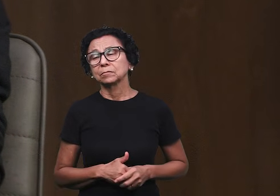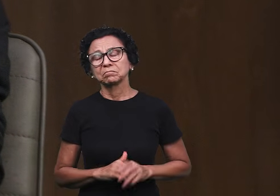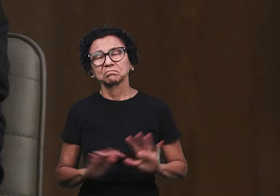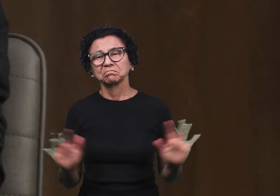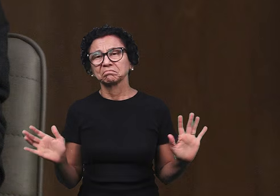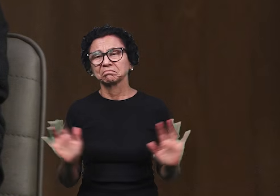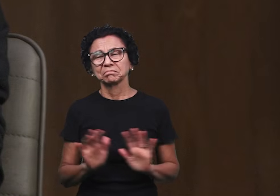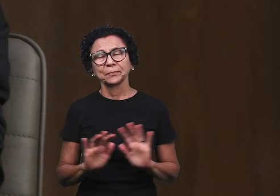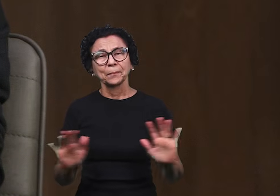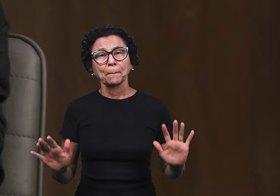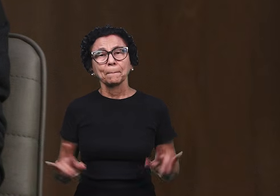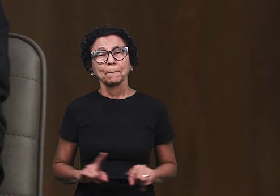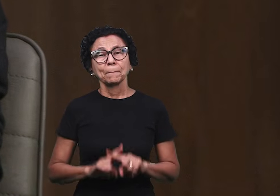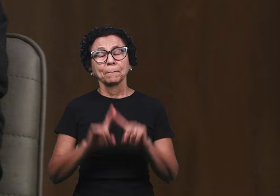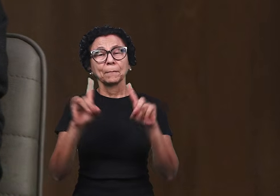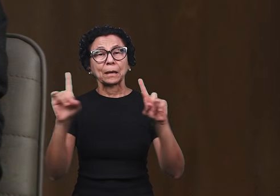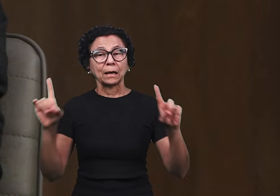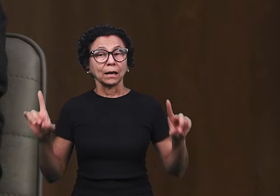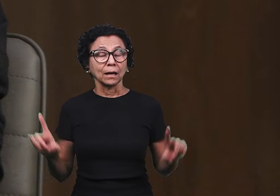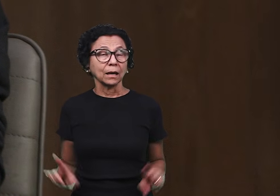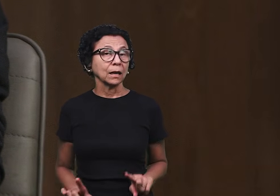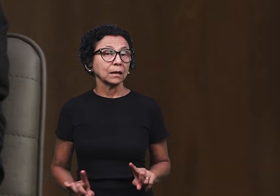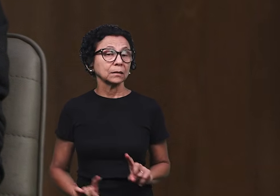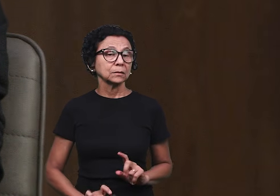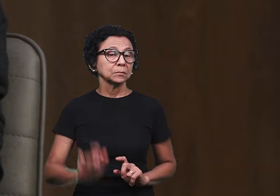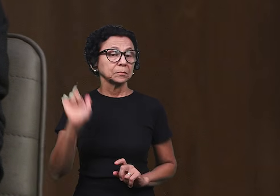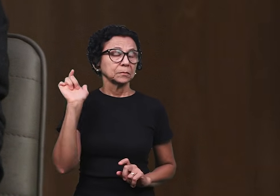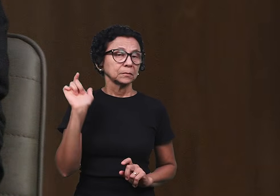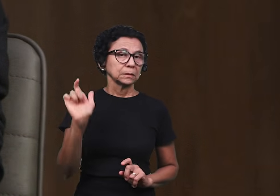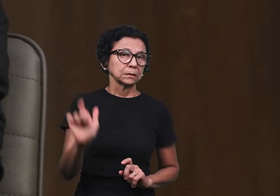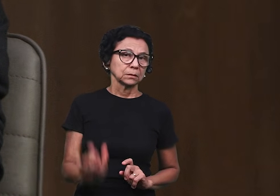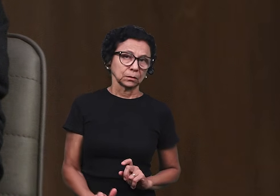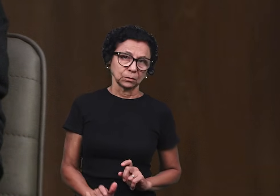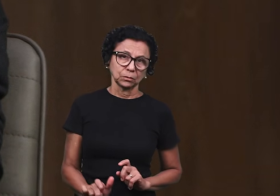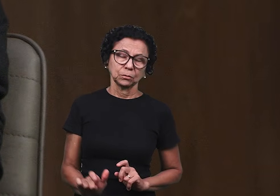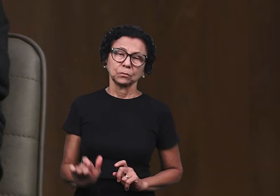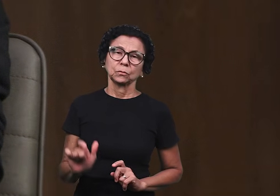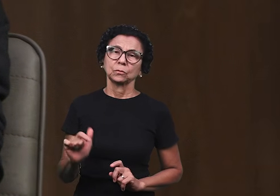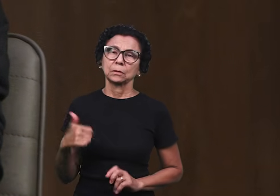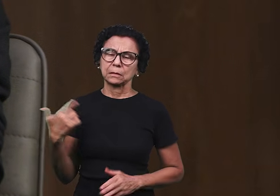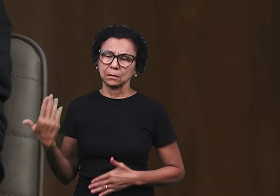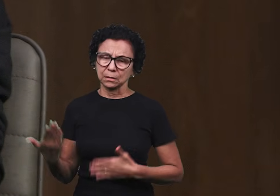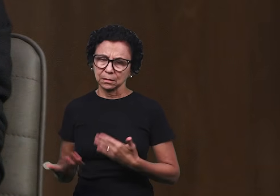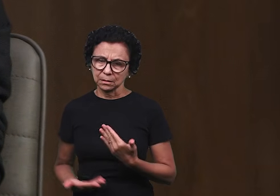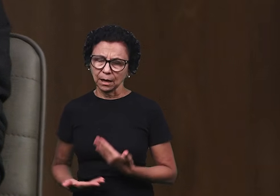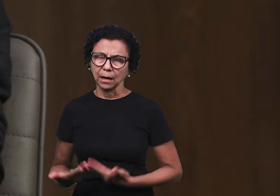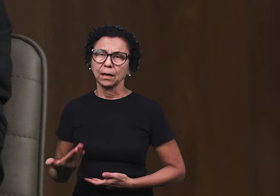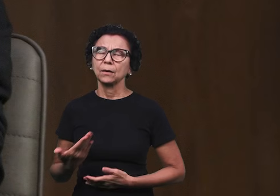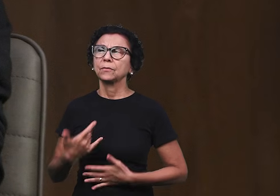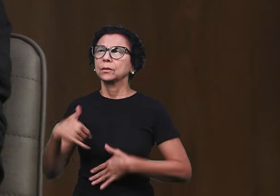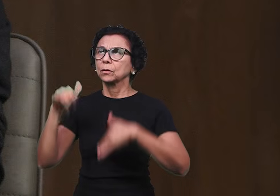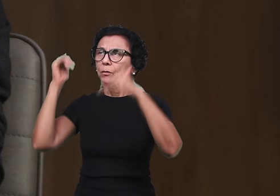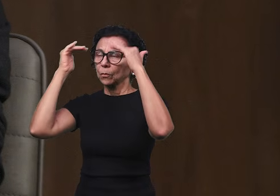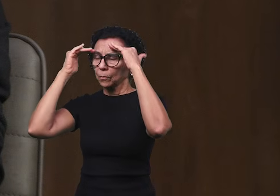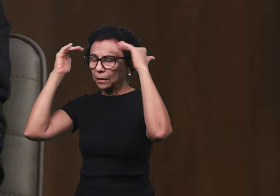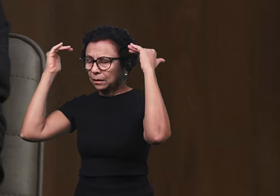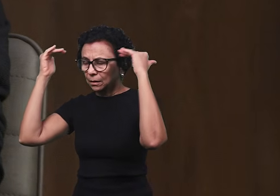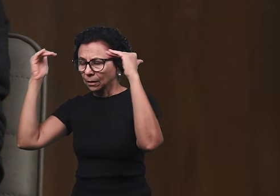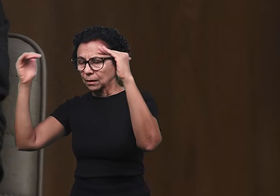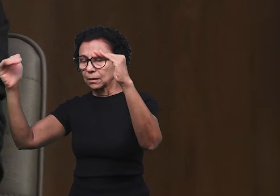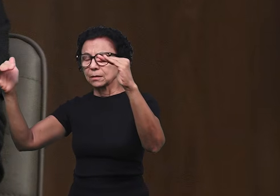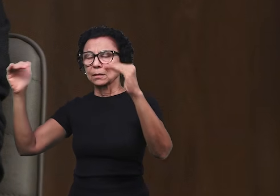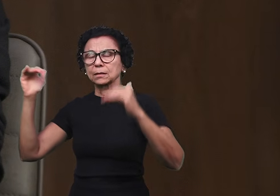por cerimônias. Não, ele quer alguém que esteja disposto a servi-lo, a